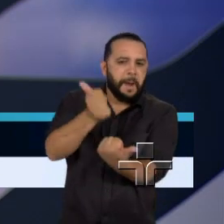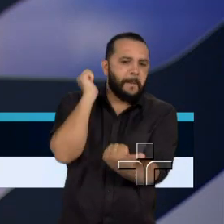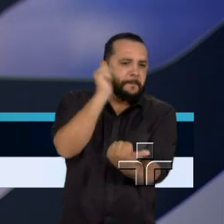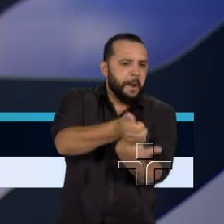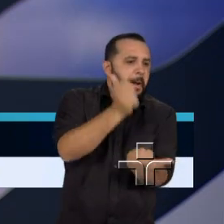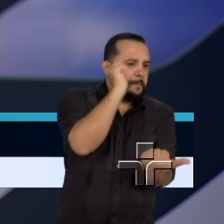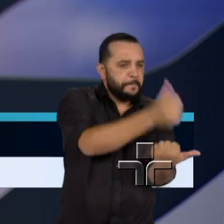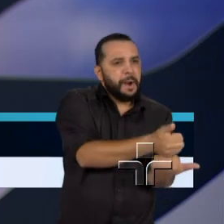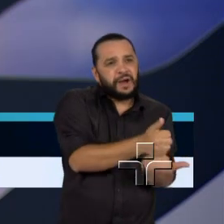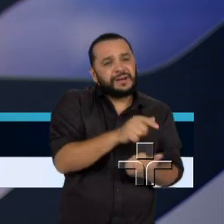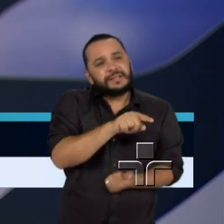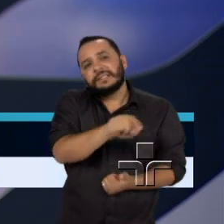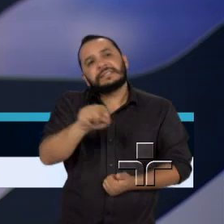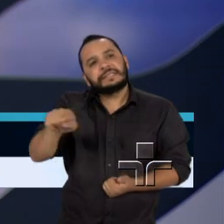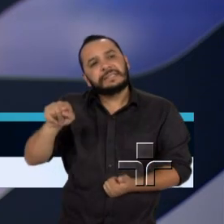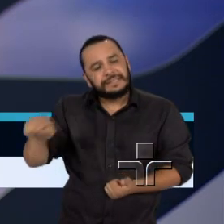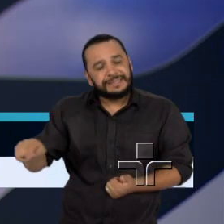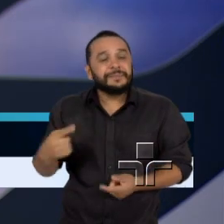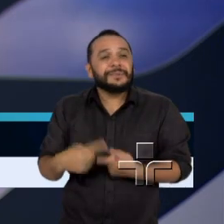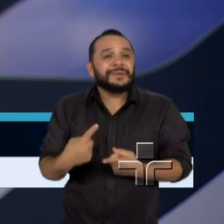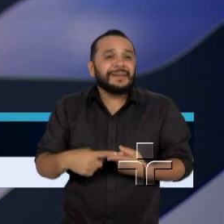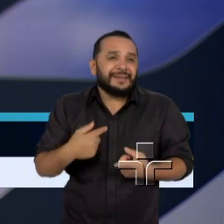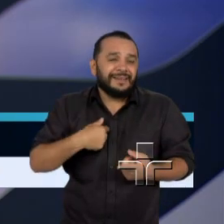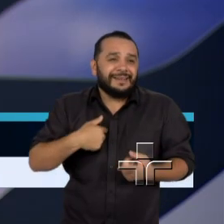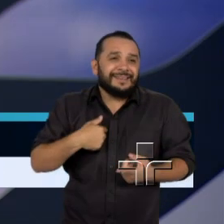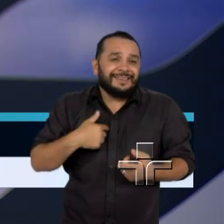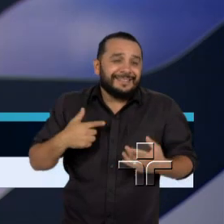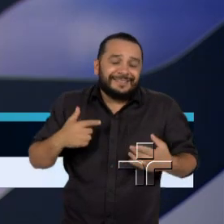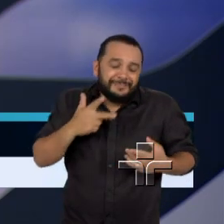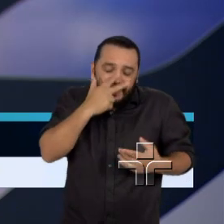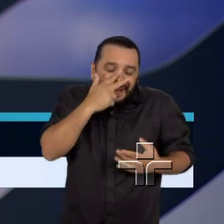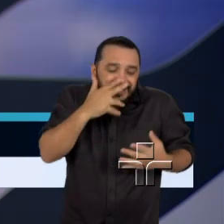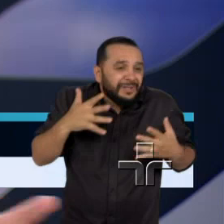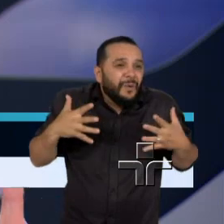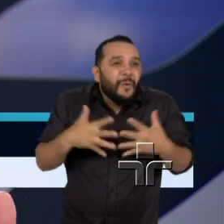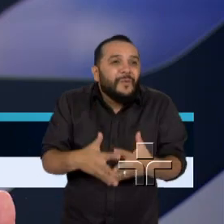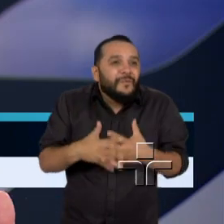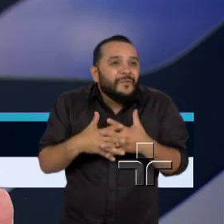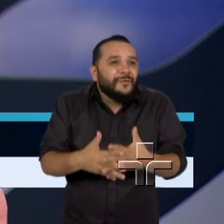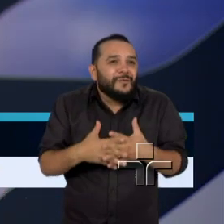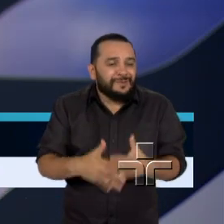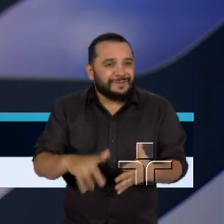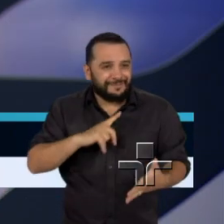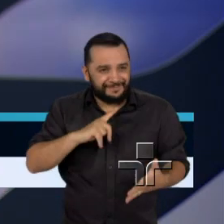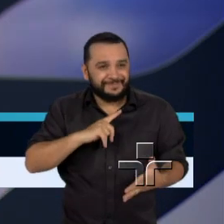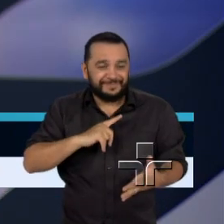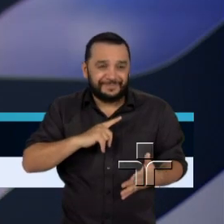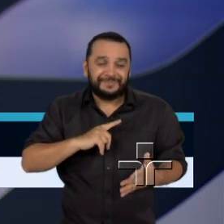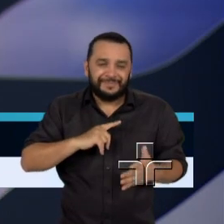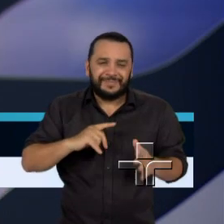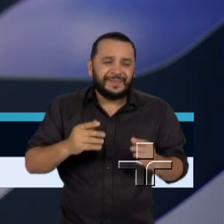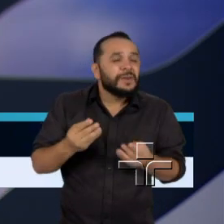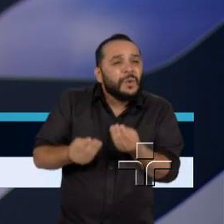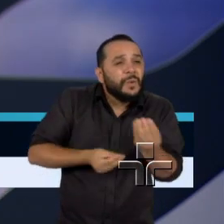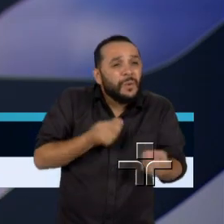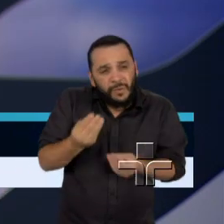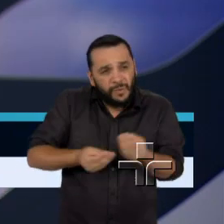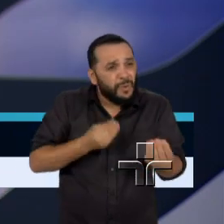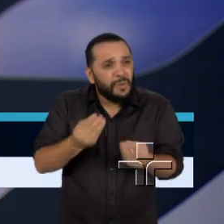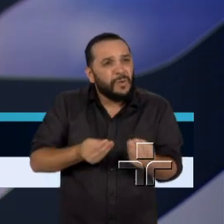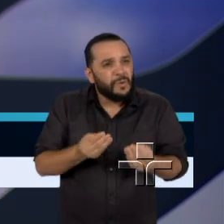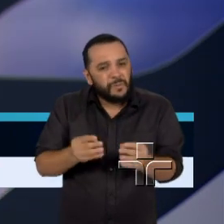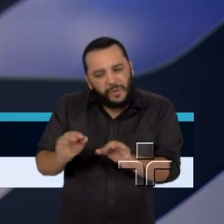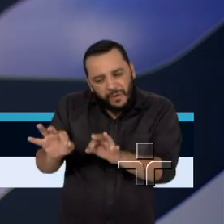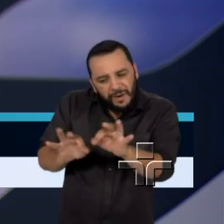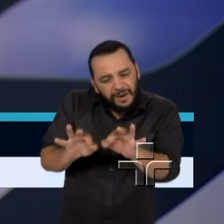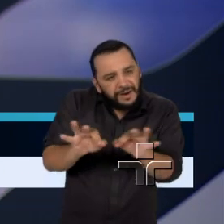que é uma administração que demonstra ser confusa em alguns aspectos. Estou nem entrando na questão ideológica, a questão de como isso é